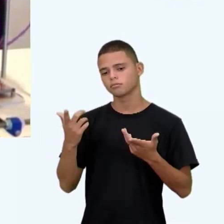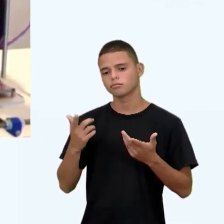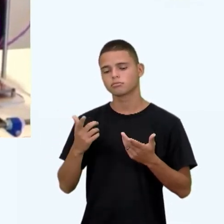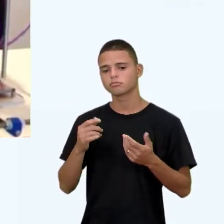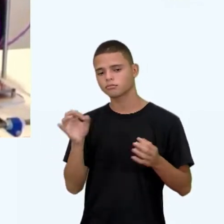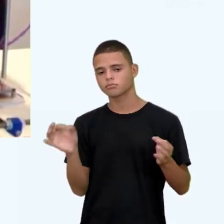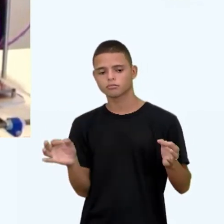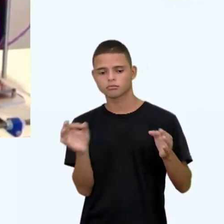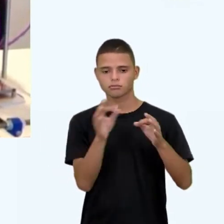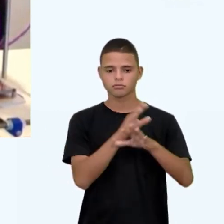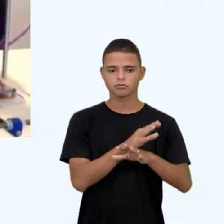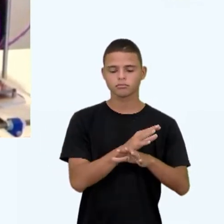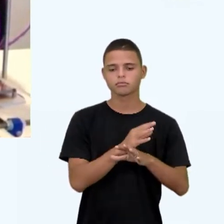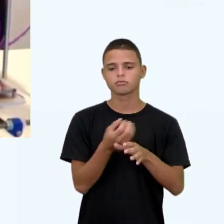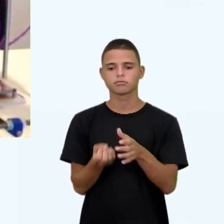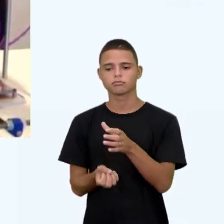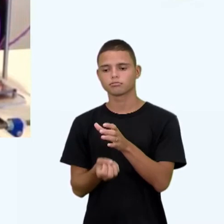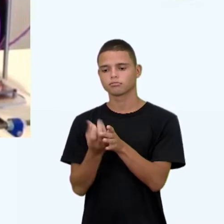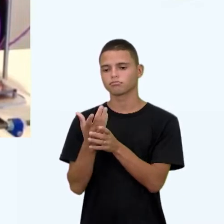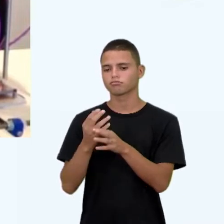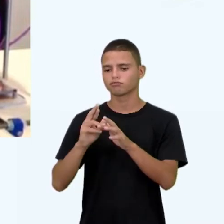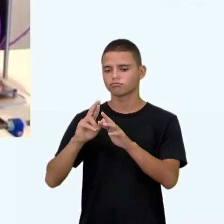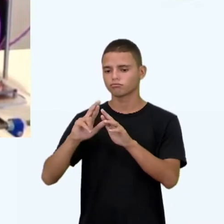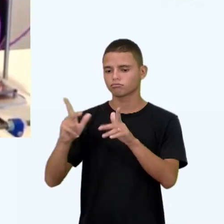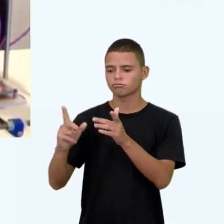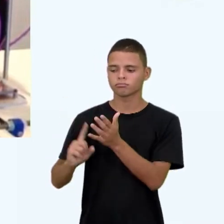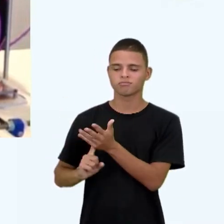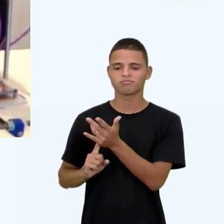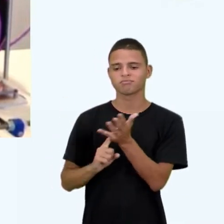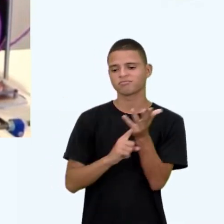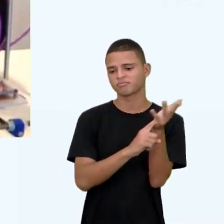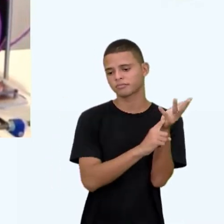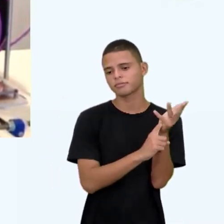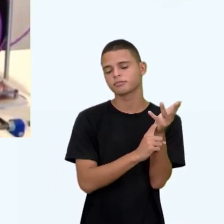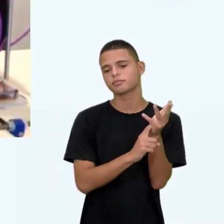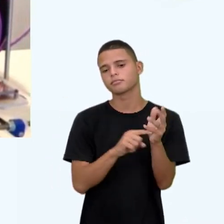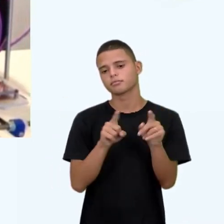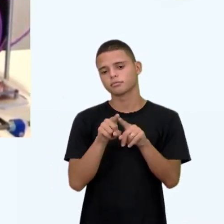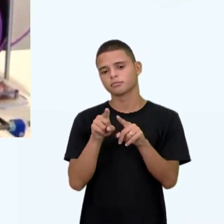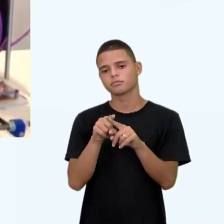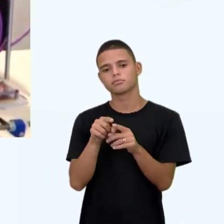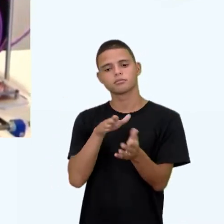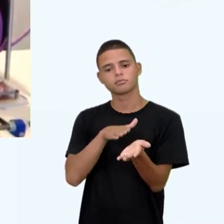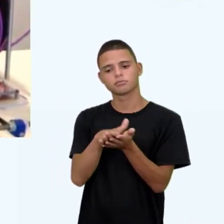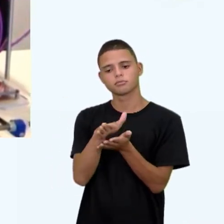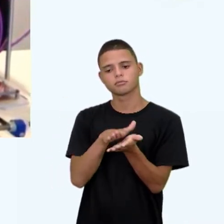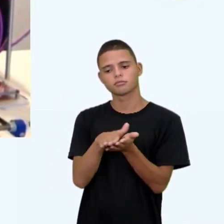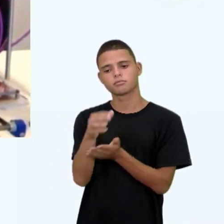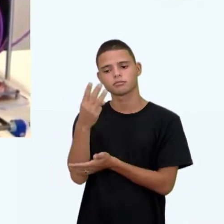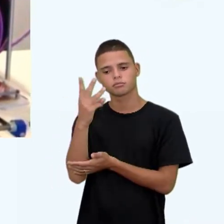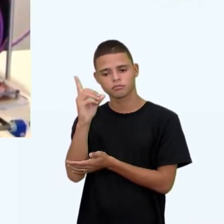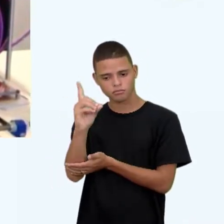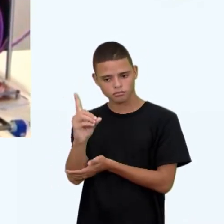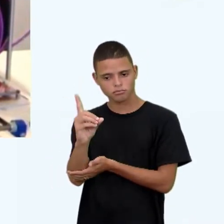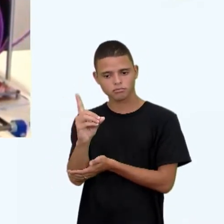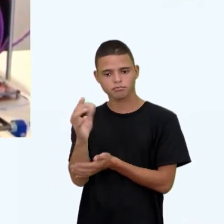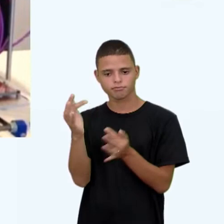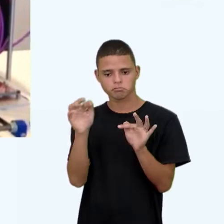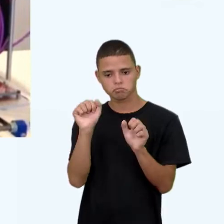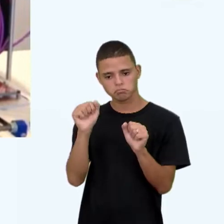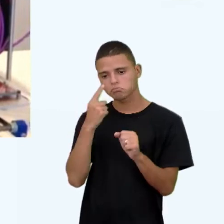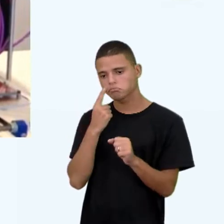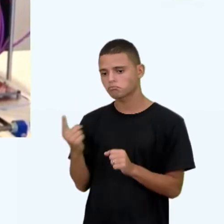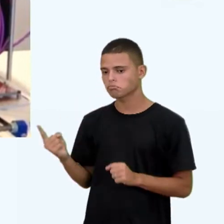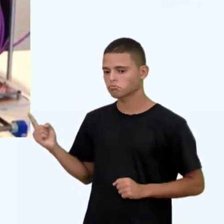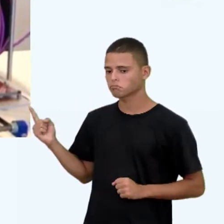produto final, fabricado por diversas tecnologias, inclusive impressão 3D. O produto final também